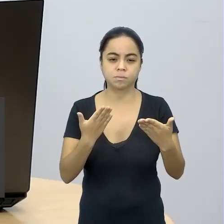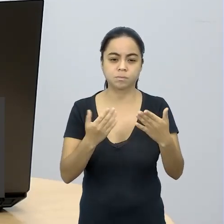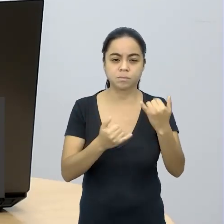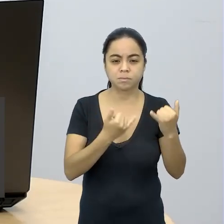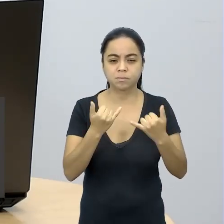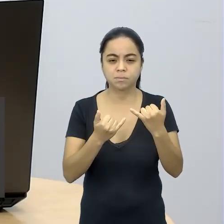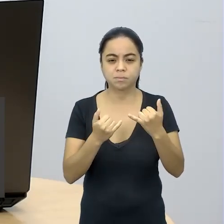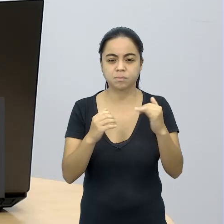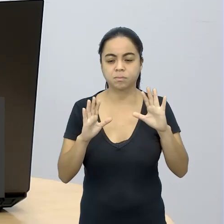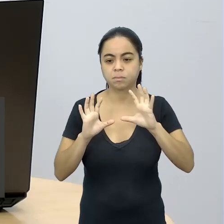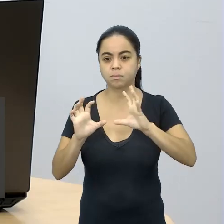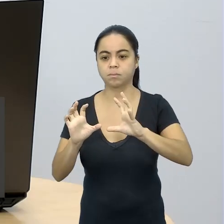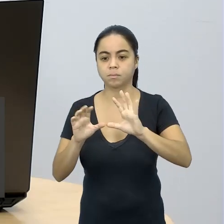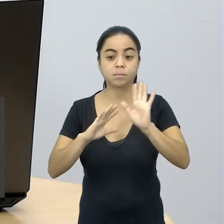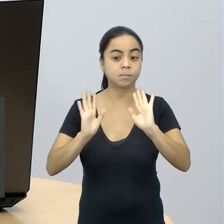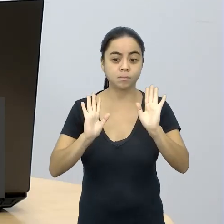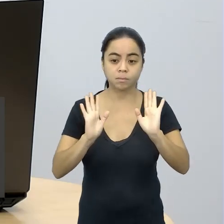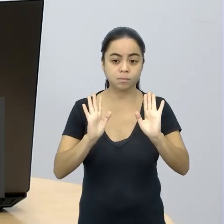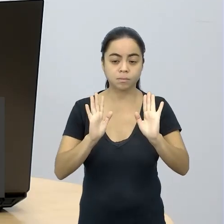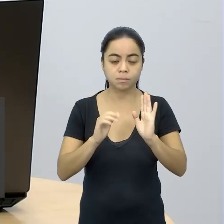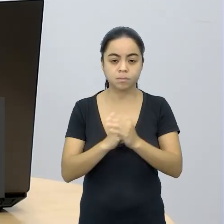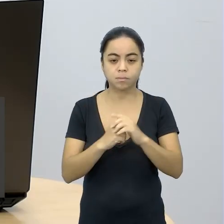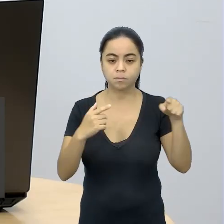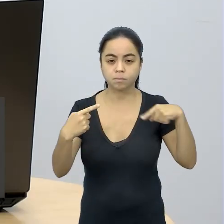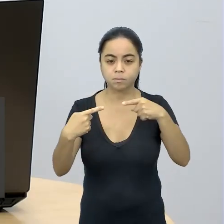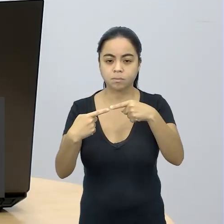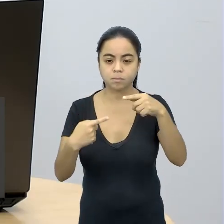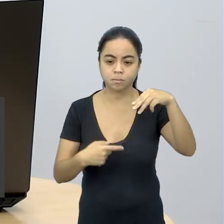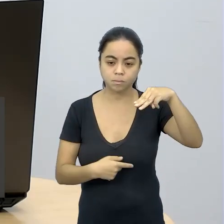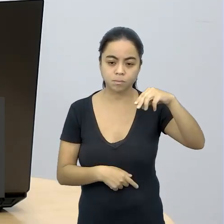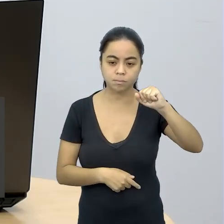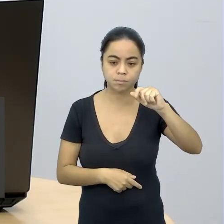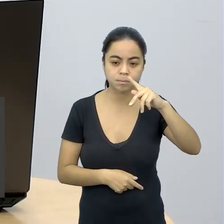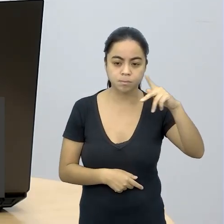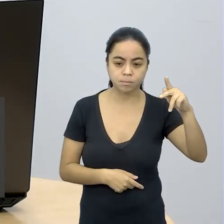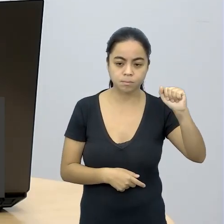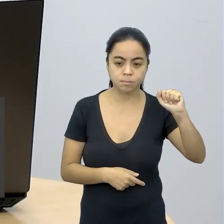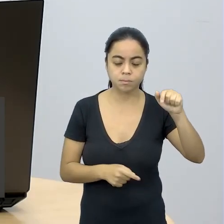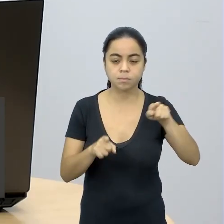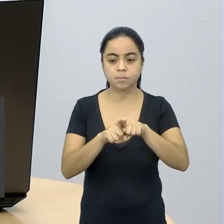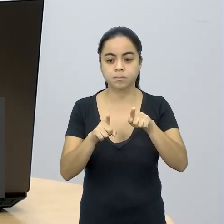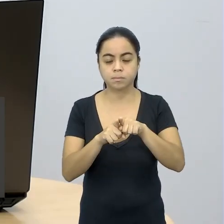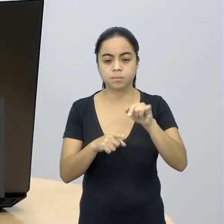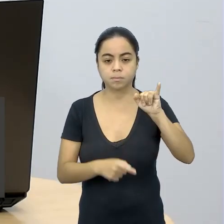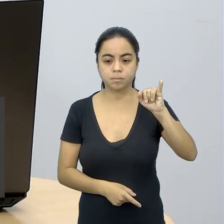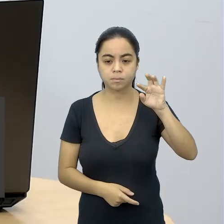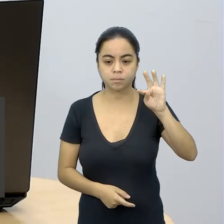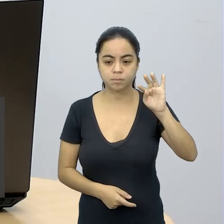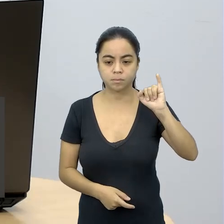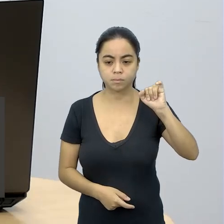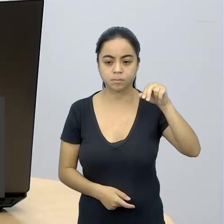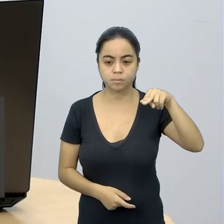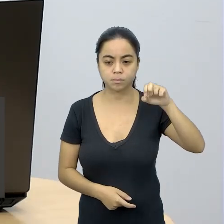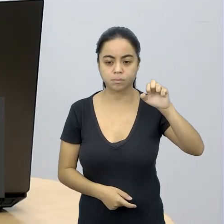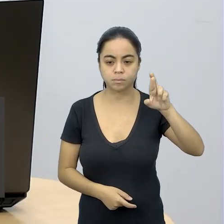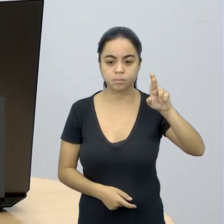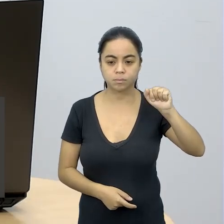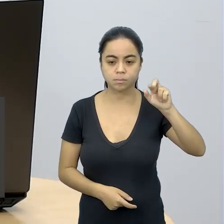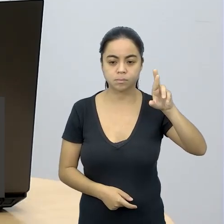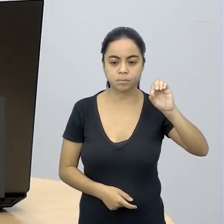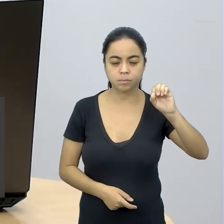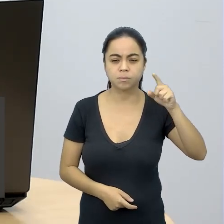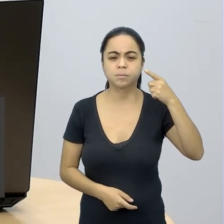é engessado. Não é. Esse não é o intuito dos mapas e não é o intuito do itinerário formativo. O intuito dele é